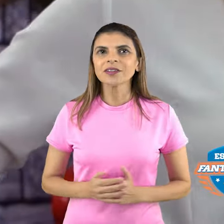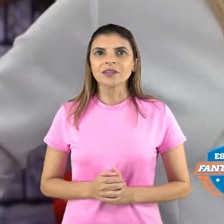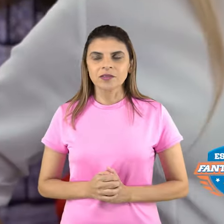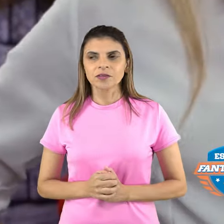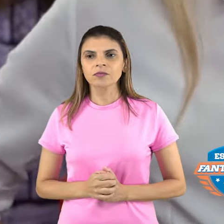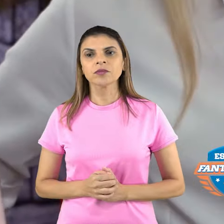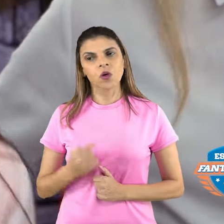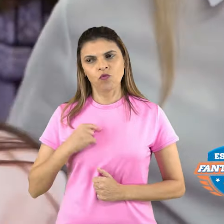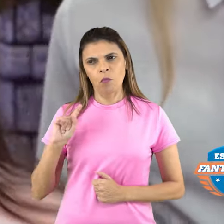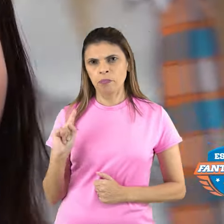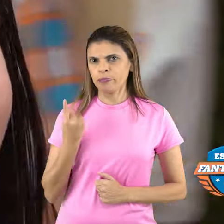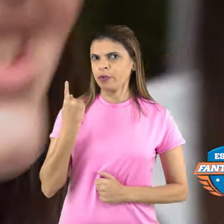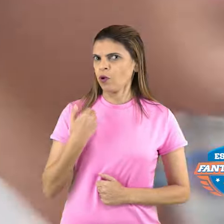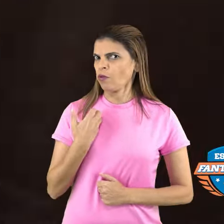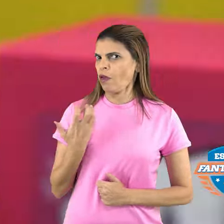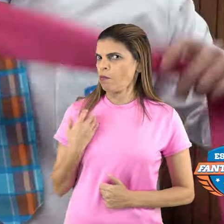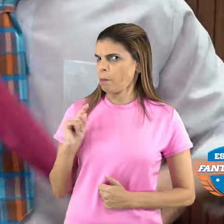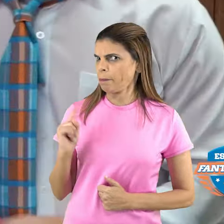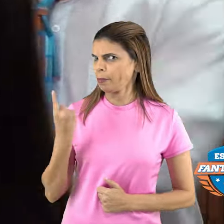eu vou primeiro.